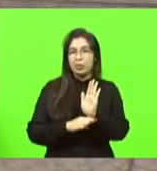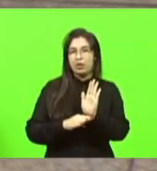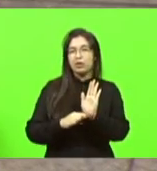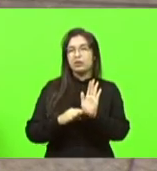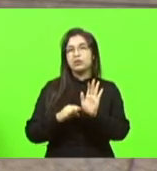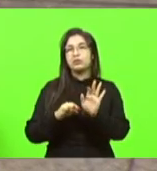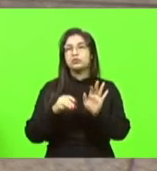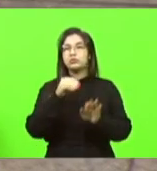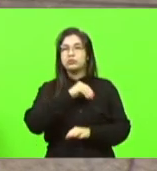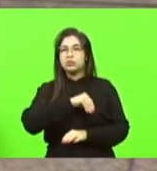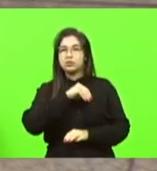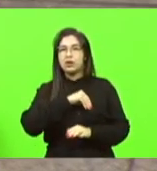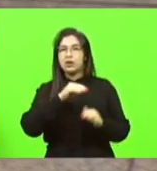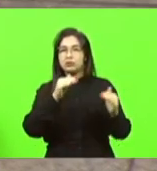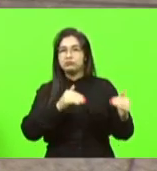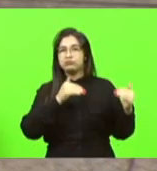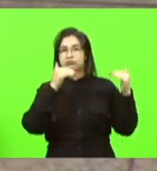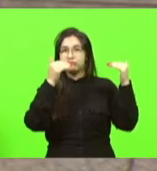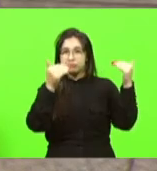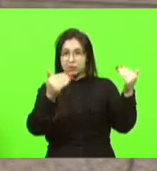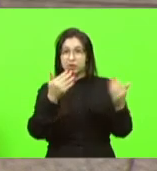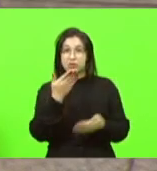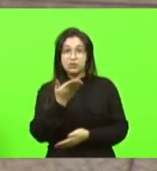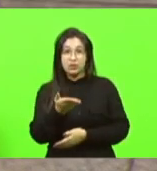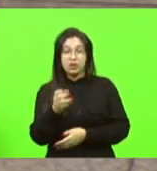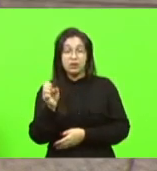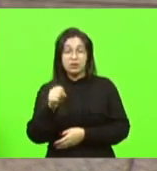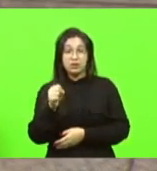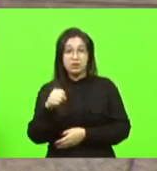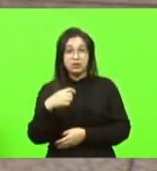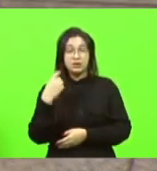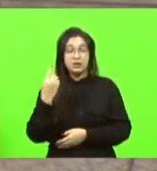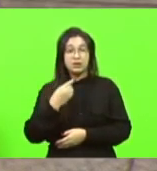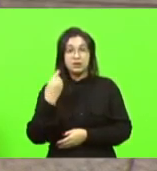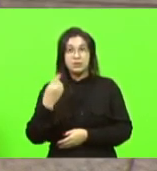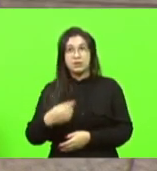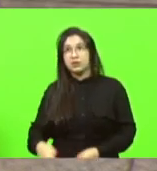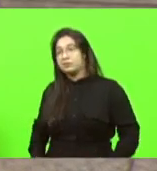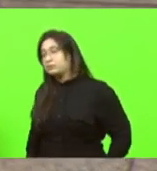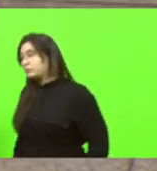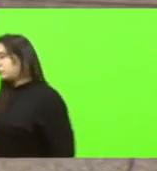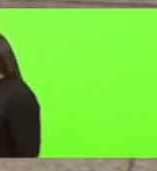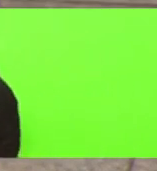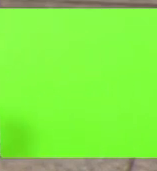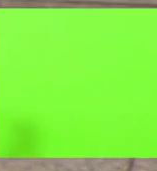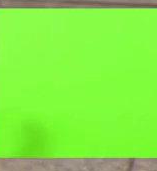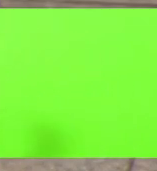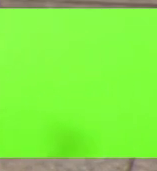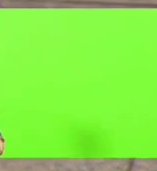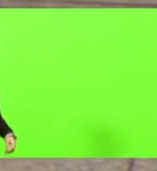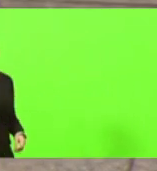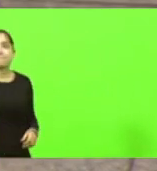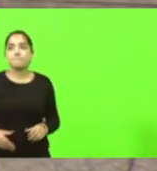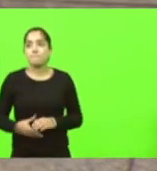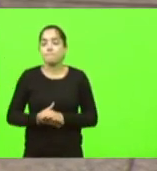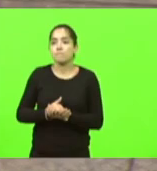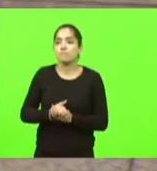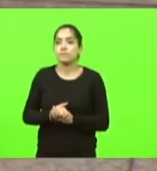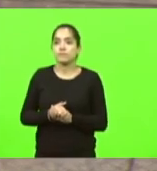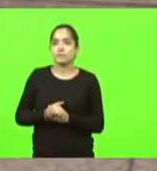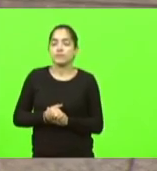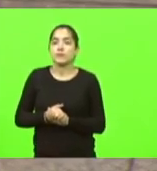do magistério E esse sim deputado o deputado Zé